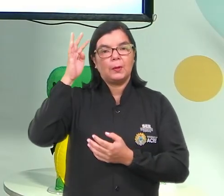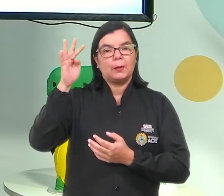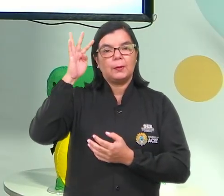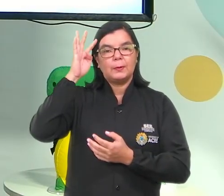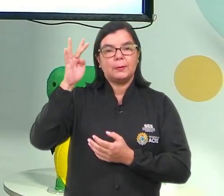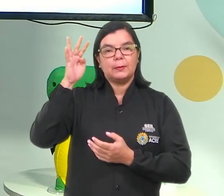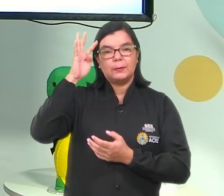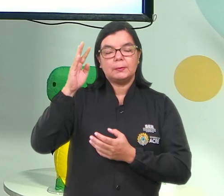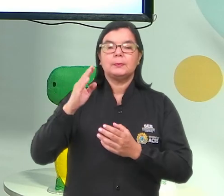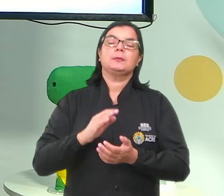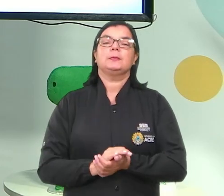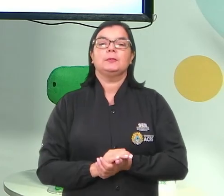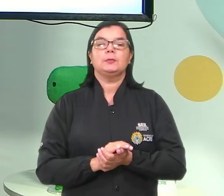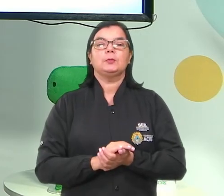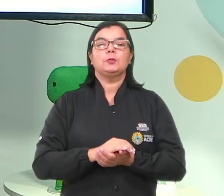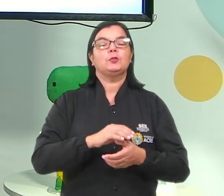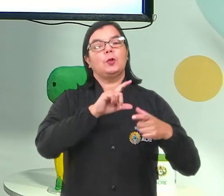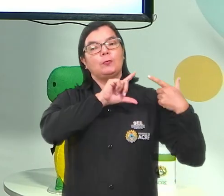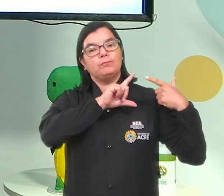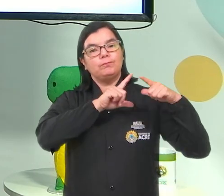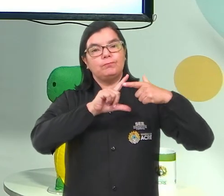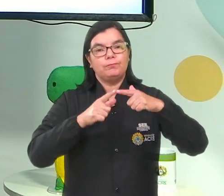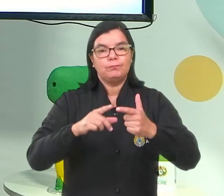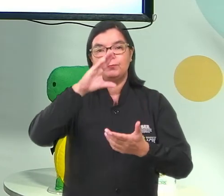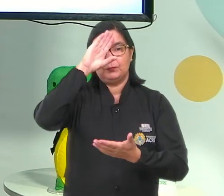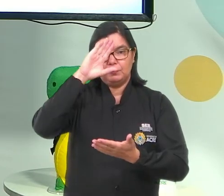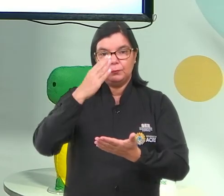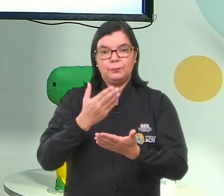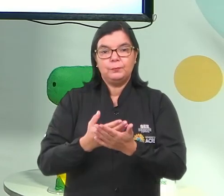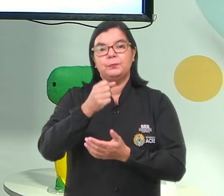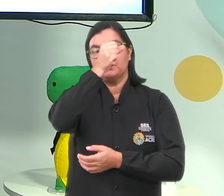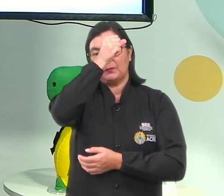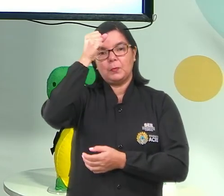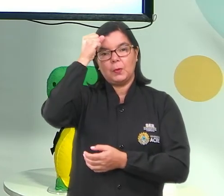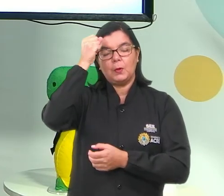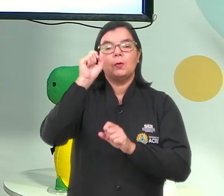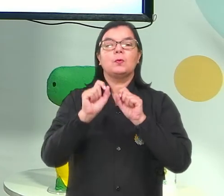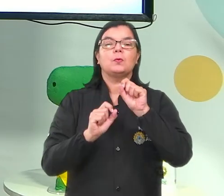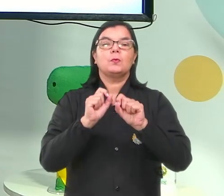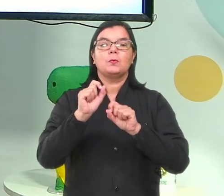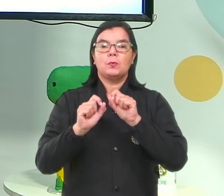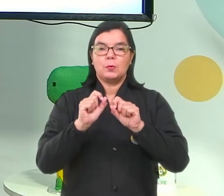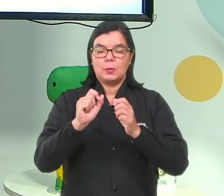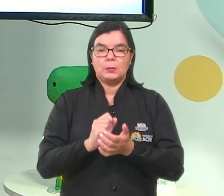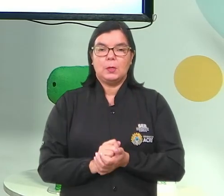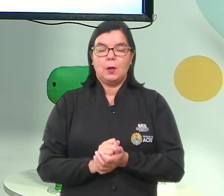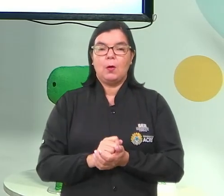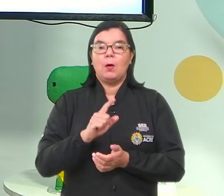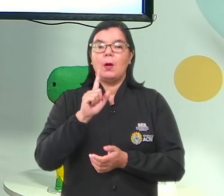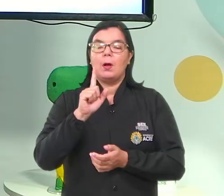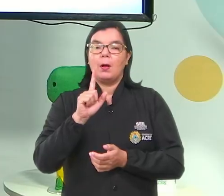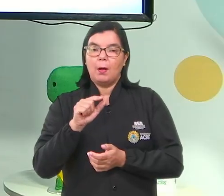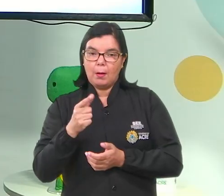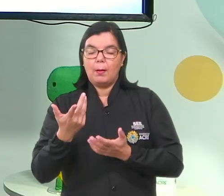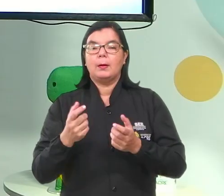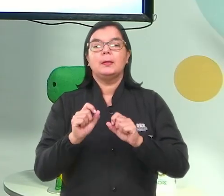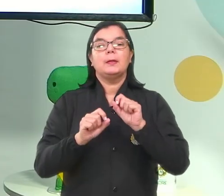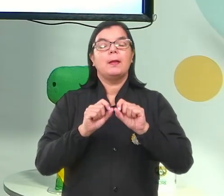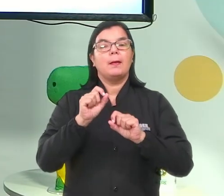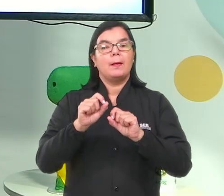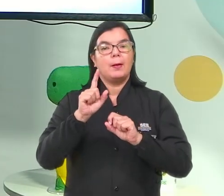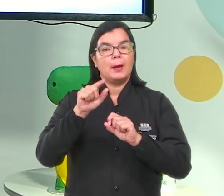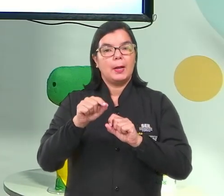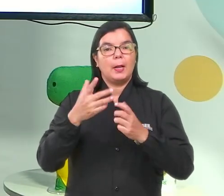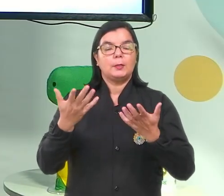teorias clássicas em sociologia, levando, digamos assim, em consideração aquilo que é